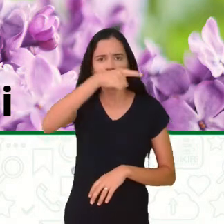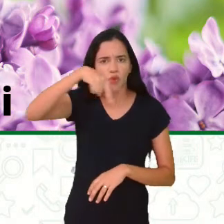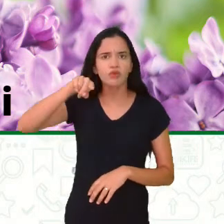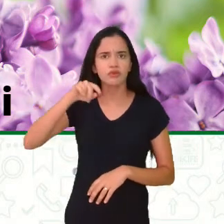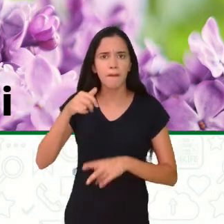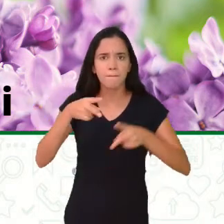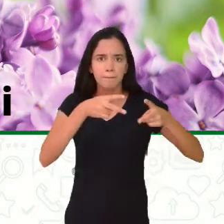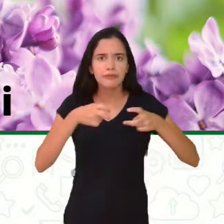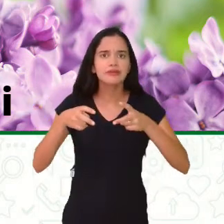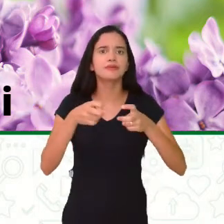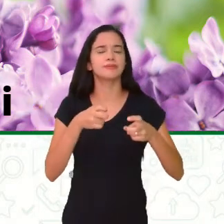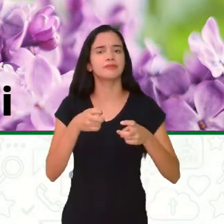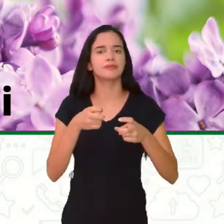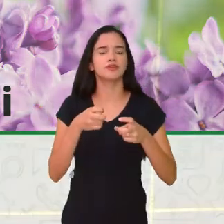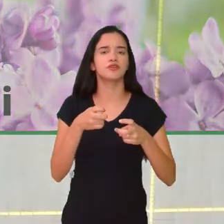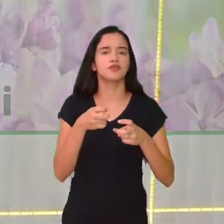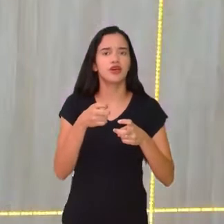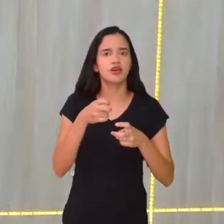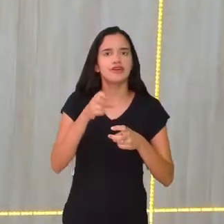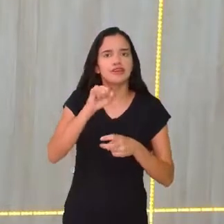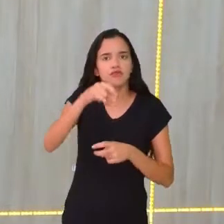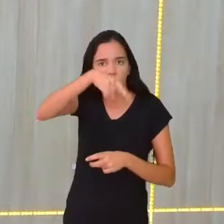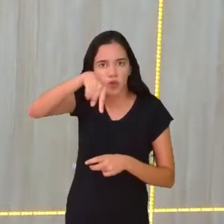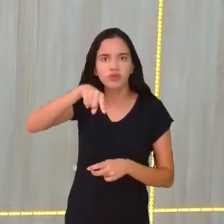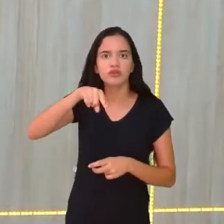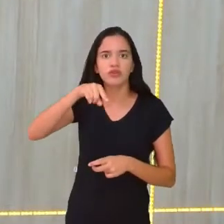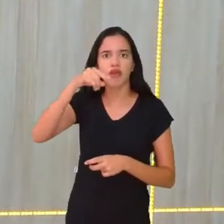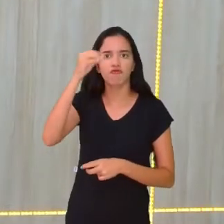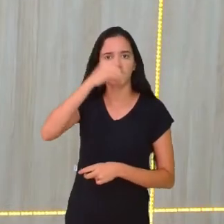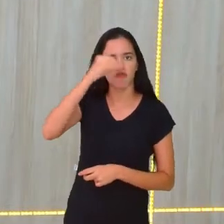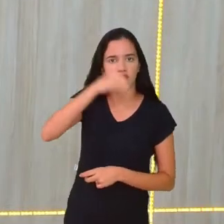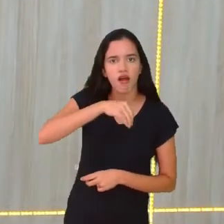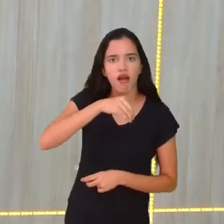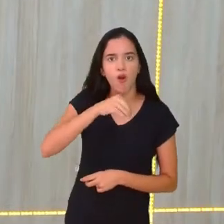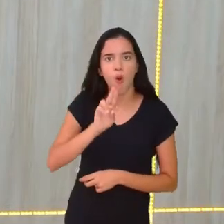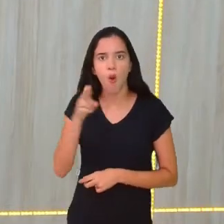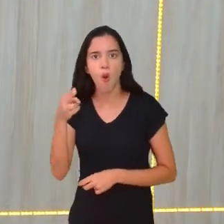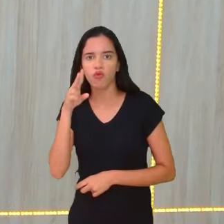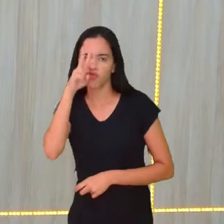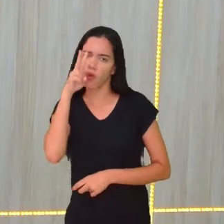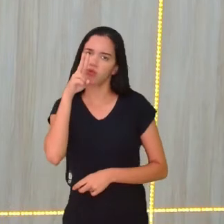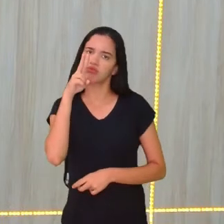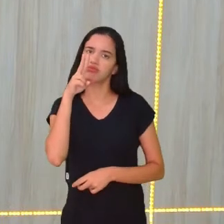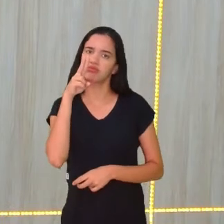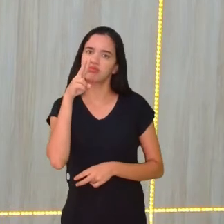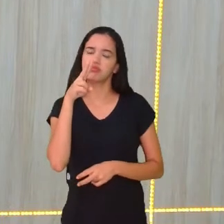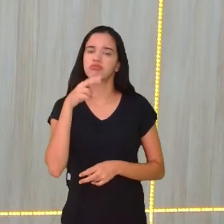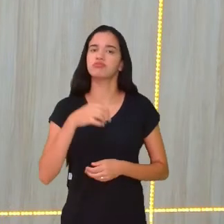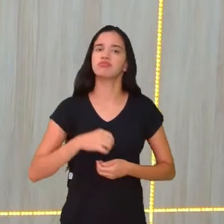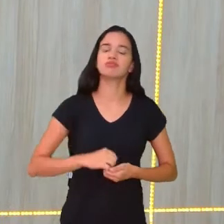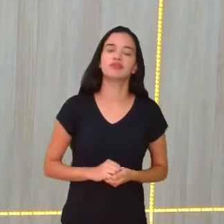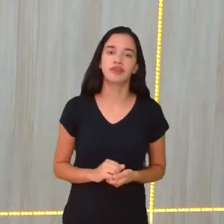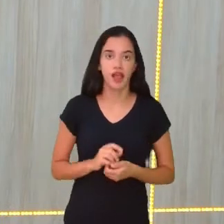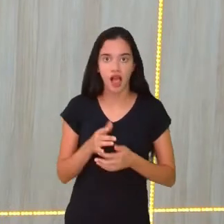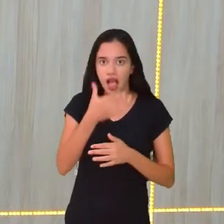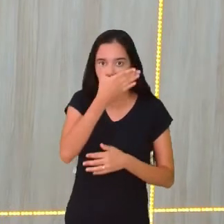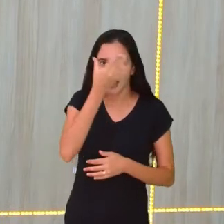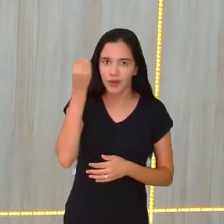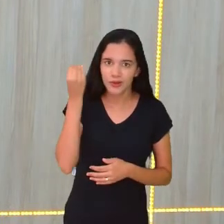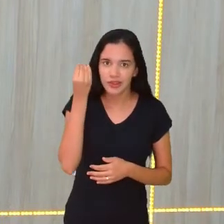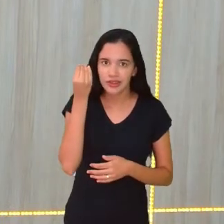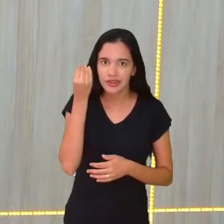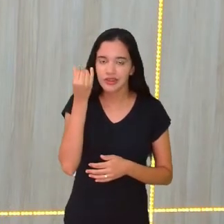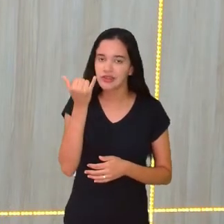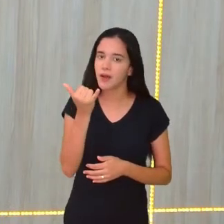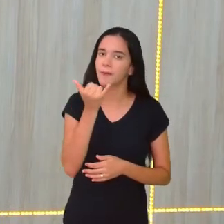já percebeu se você é fraco ou forte? Hã? Faz essa análise aí. Não esqueça que